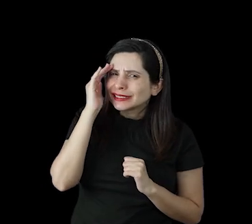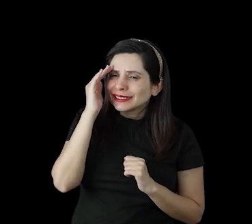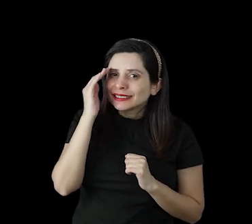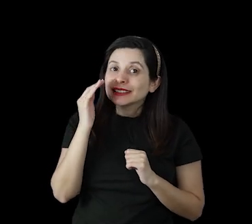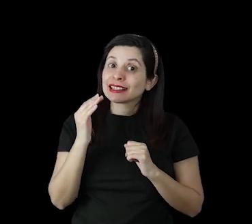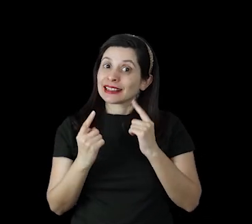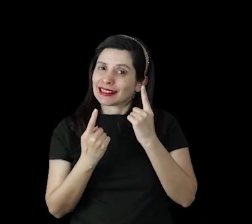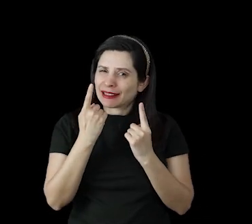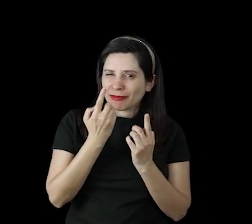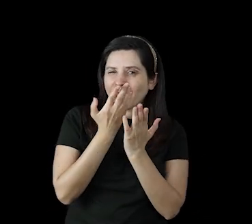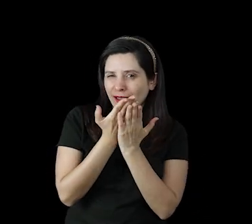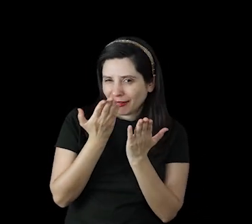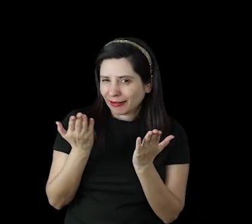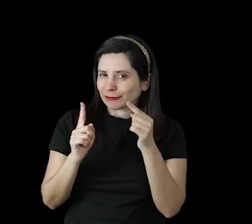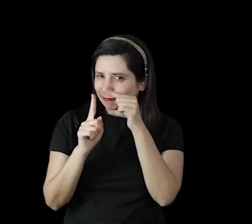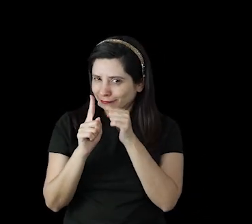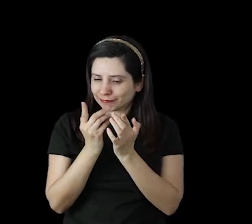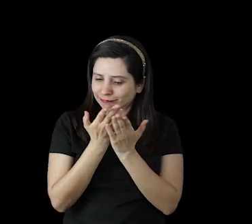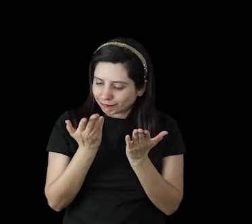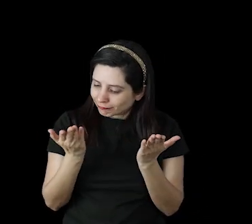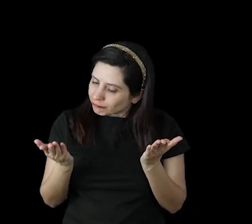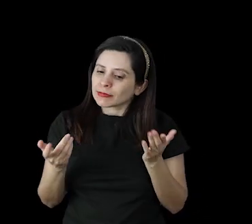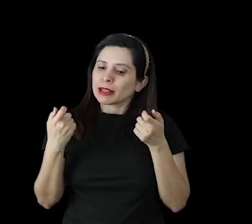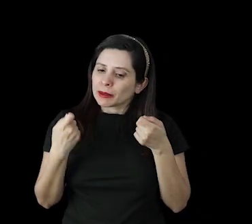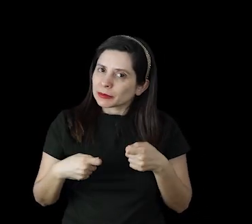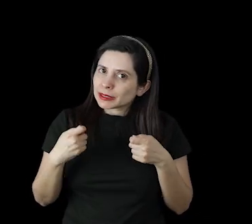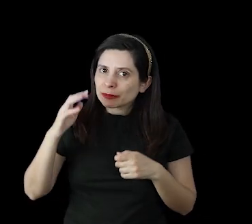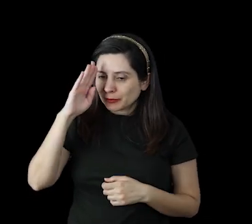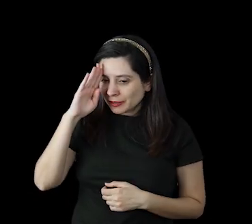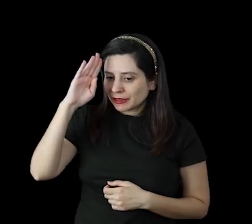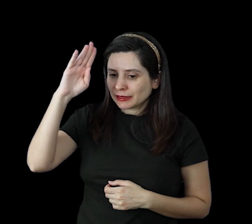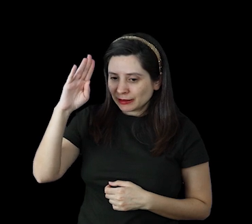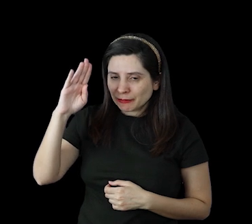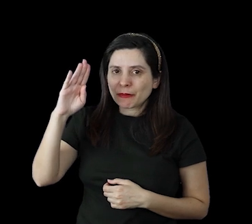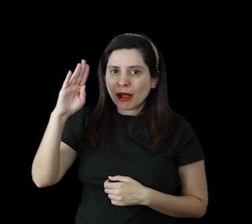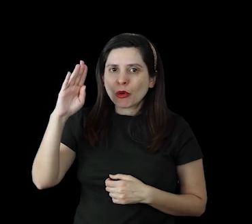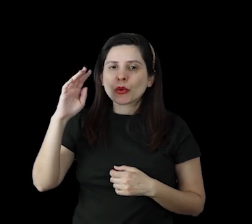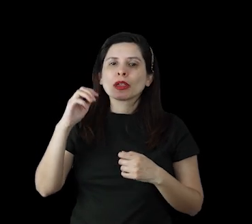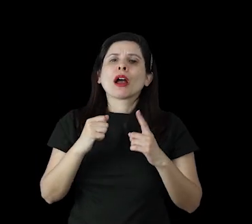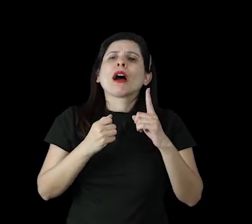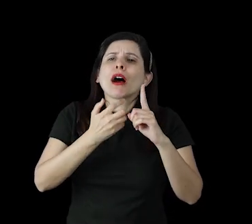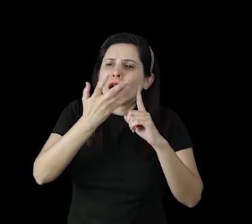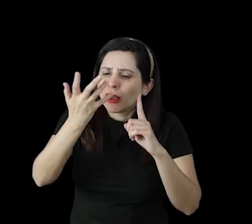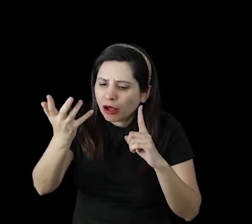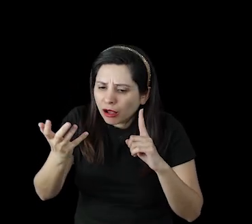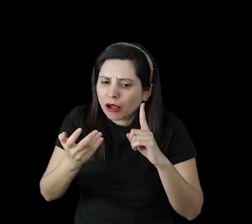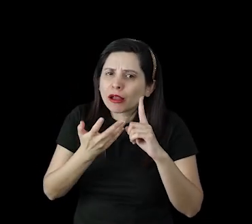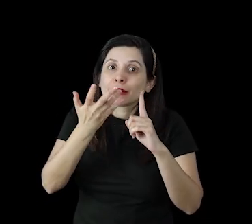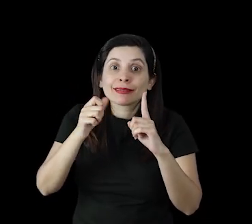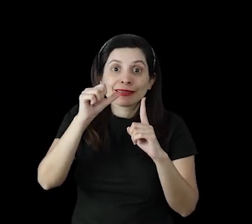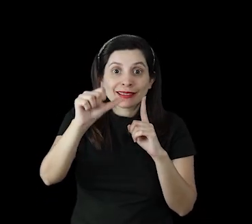determinadas dramaturgias, a gente precisa, principalmente arcos de redenção, né, aonde a